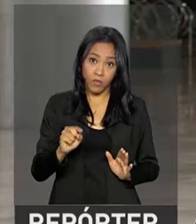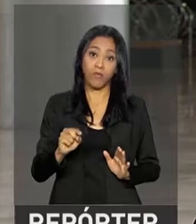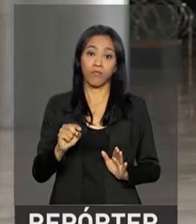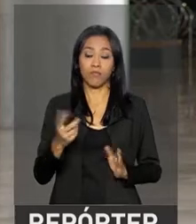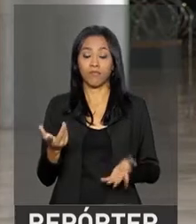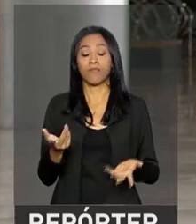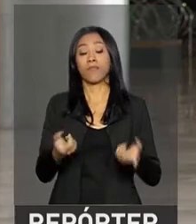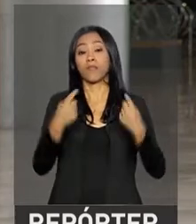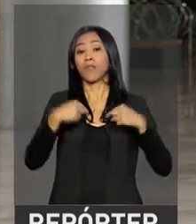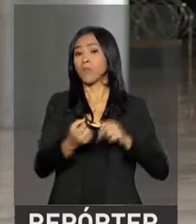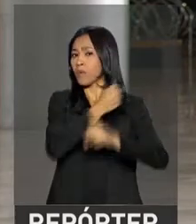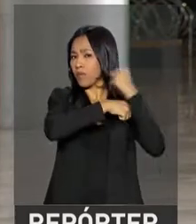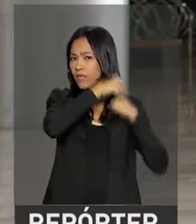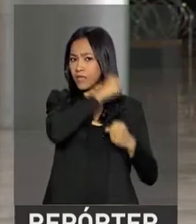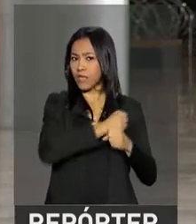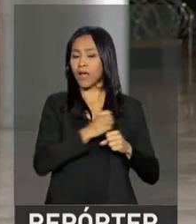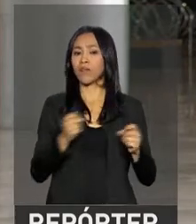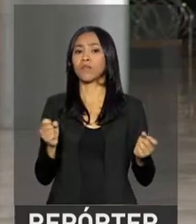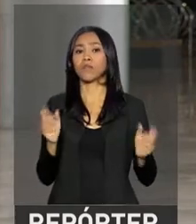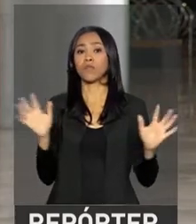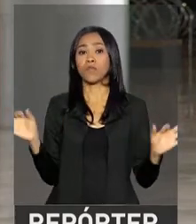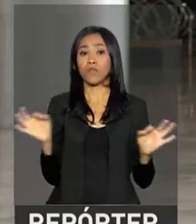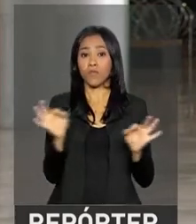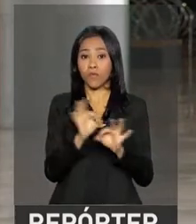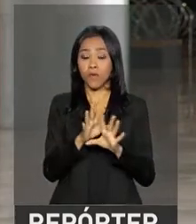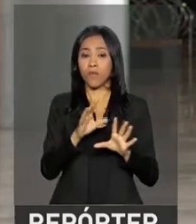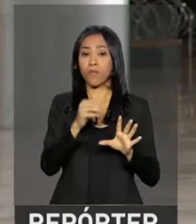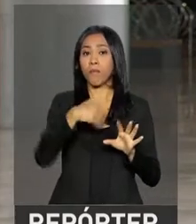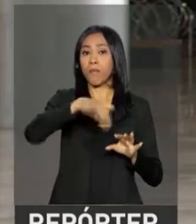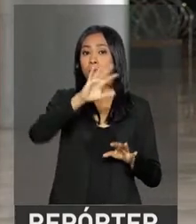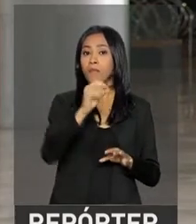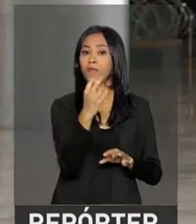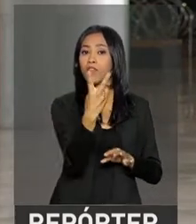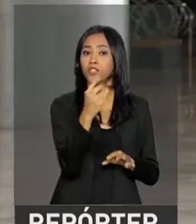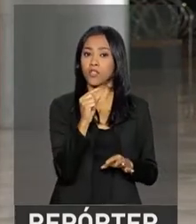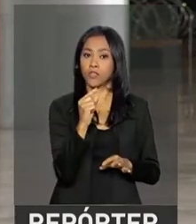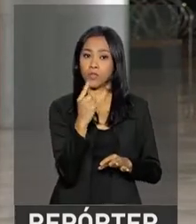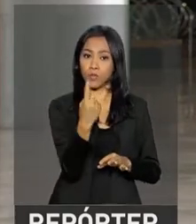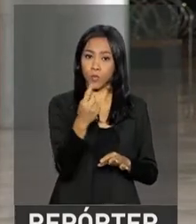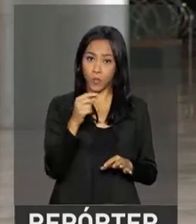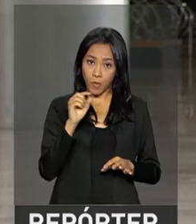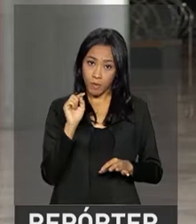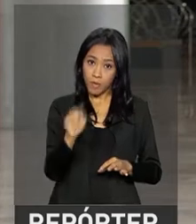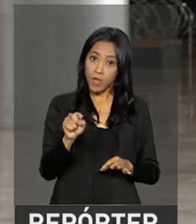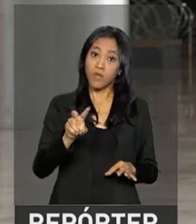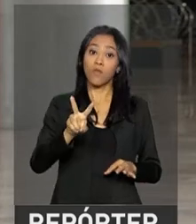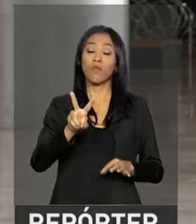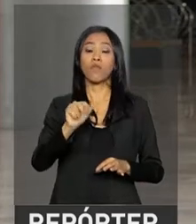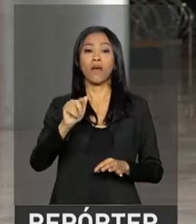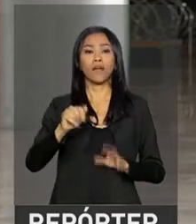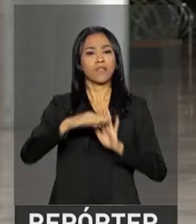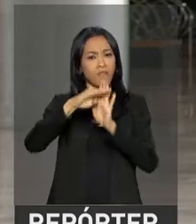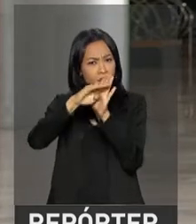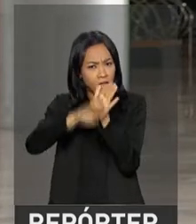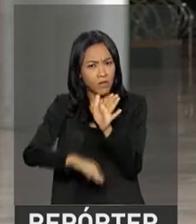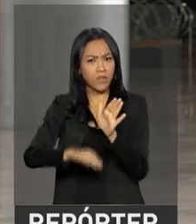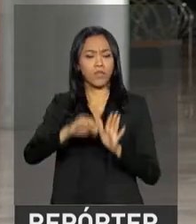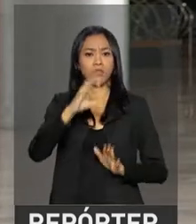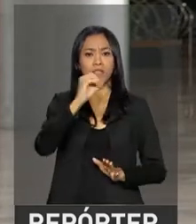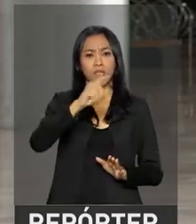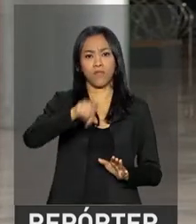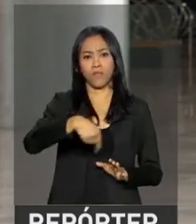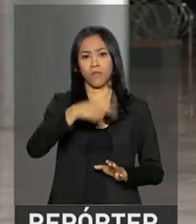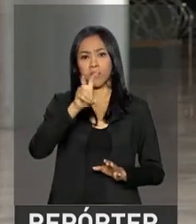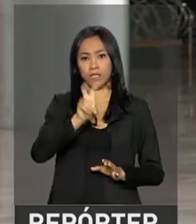foram encerradas menos de 21 mil vagas uma redução de apenas 0,05 por cento